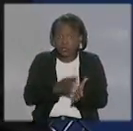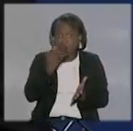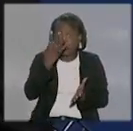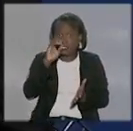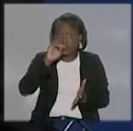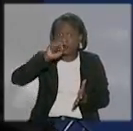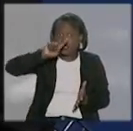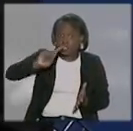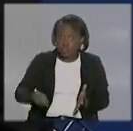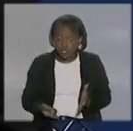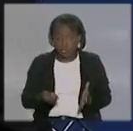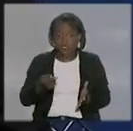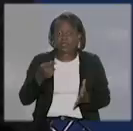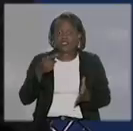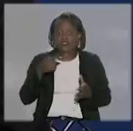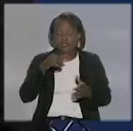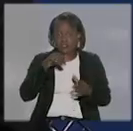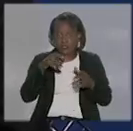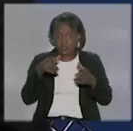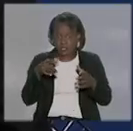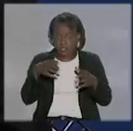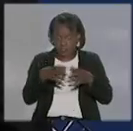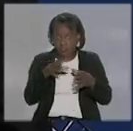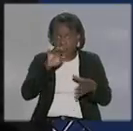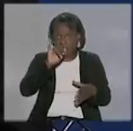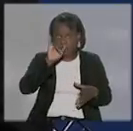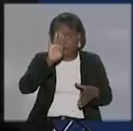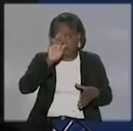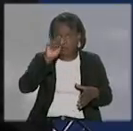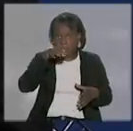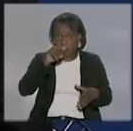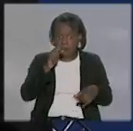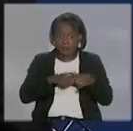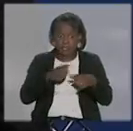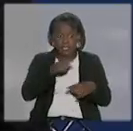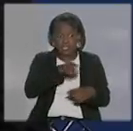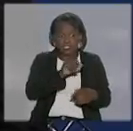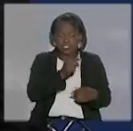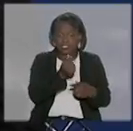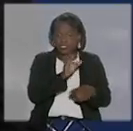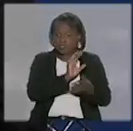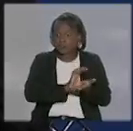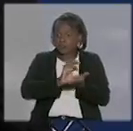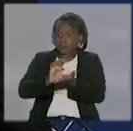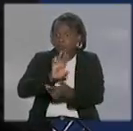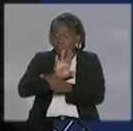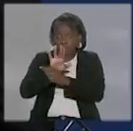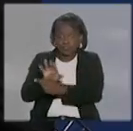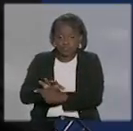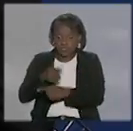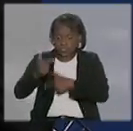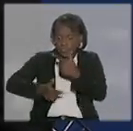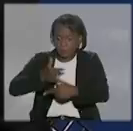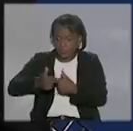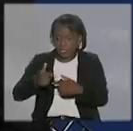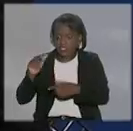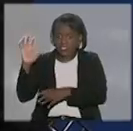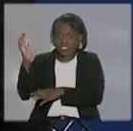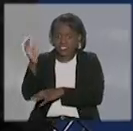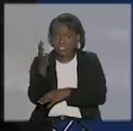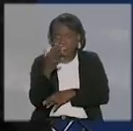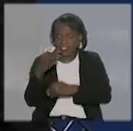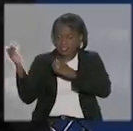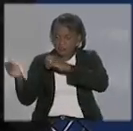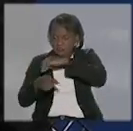40 milhões de reais do IBAMA por ter supostamente financiado produtores rurais que estavam